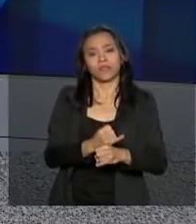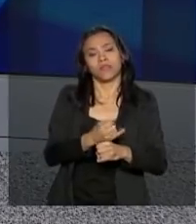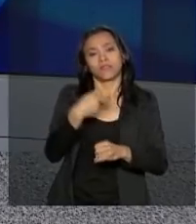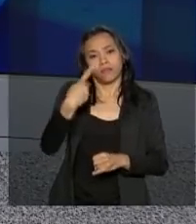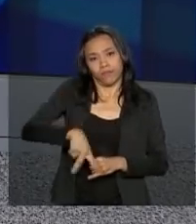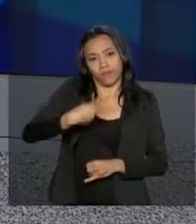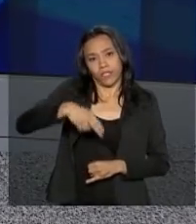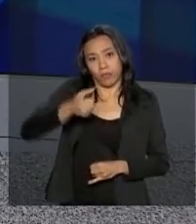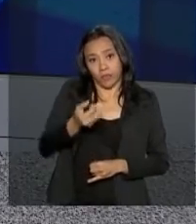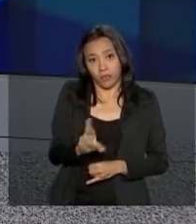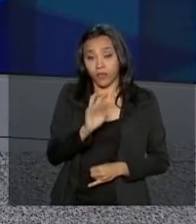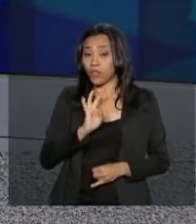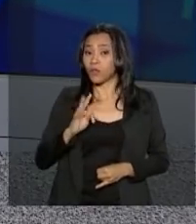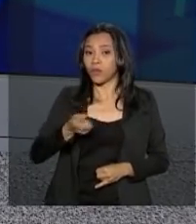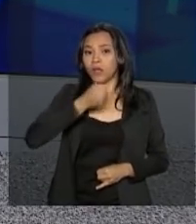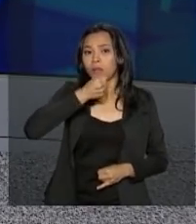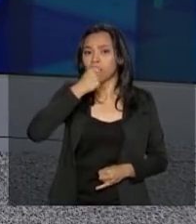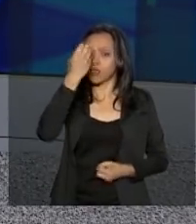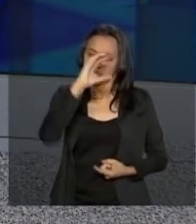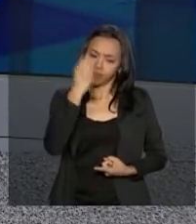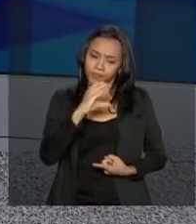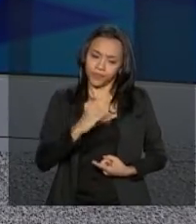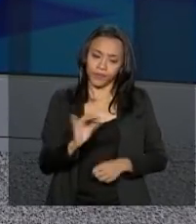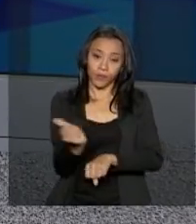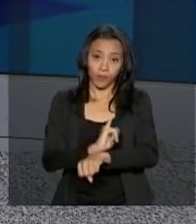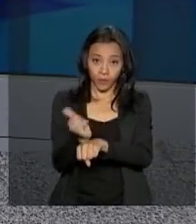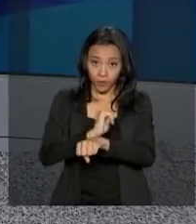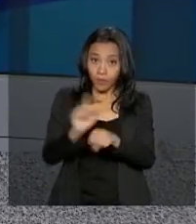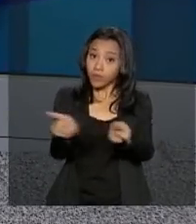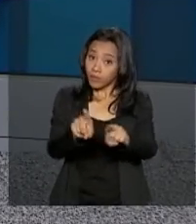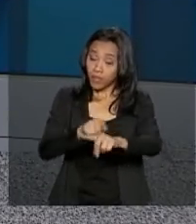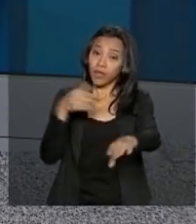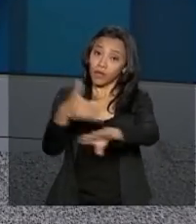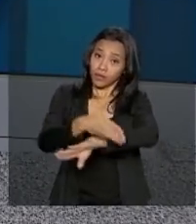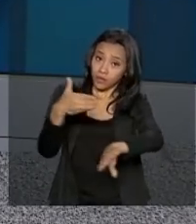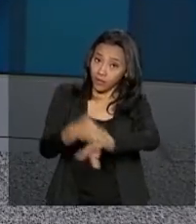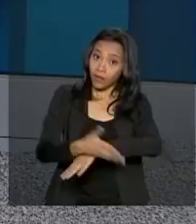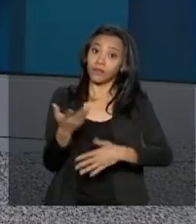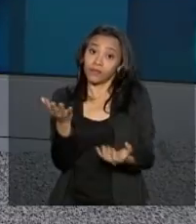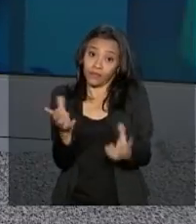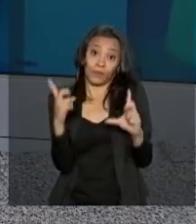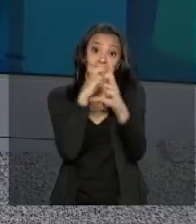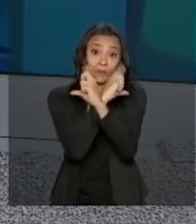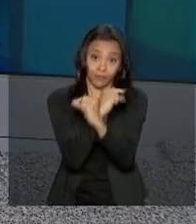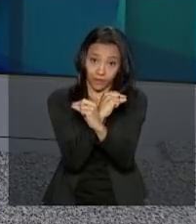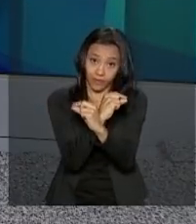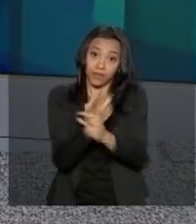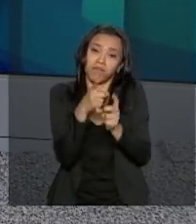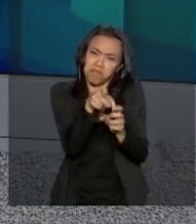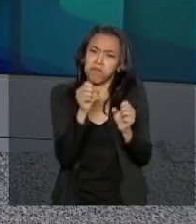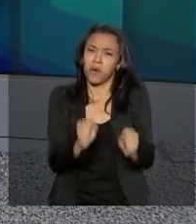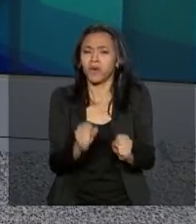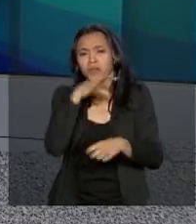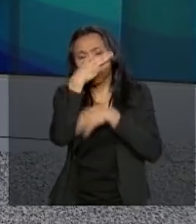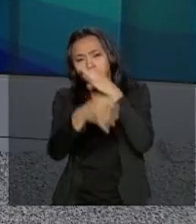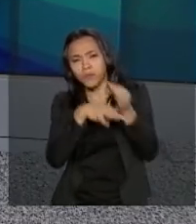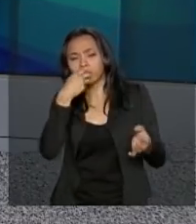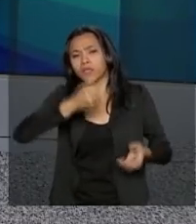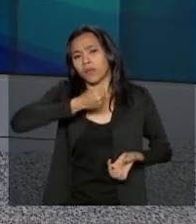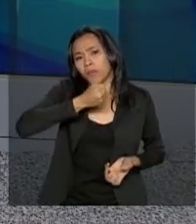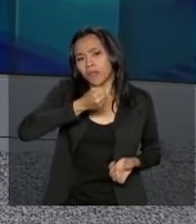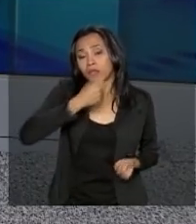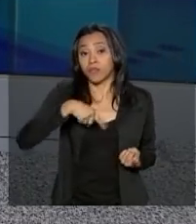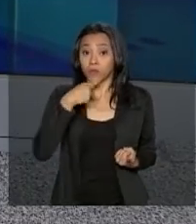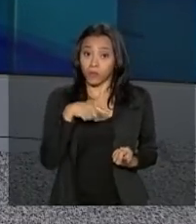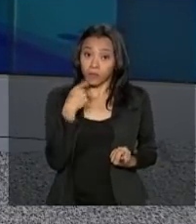e todas as reportagens estão em nosso canal no YouTube. Acesse também o nosso perfil no Twitter. Você pode mandar sugestões de reportagens e